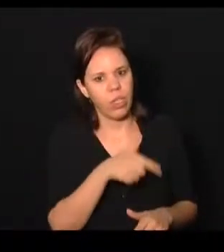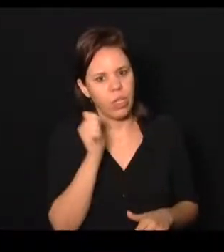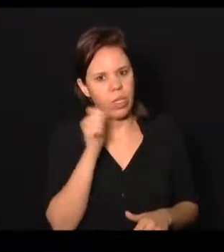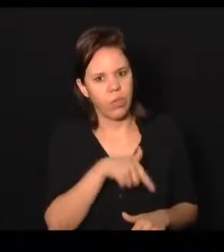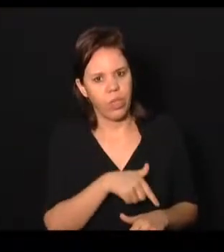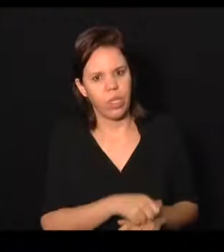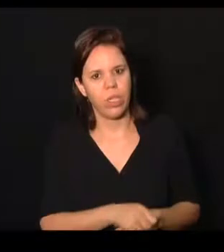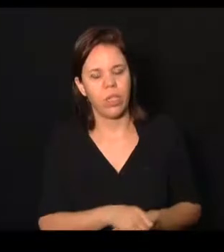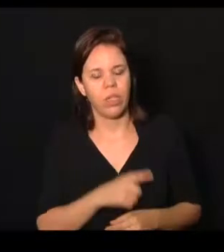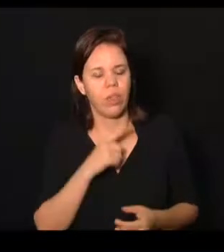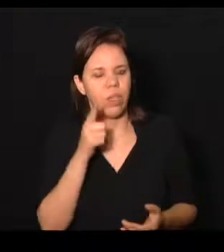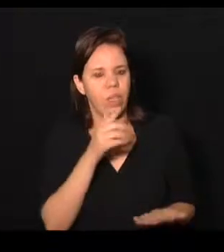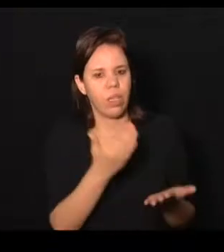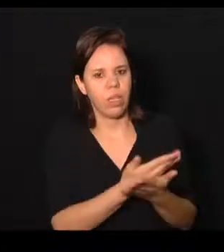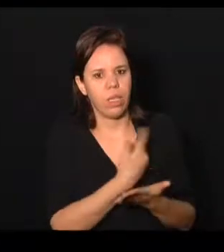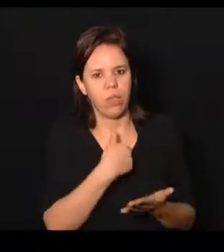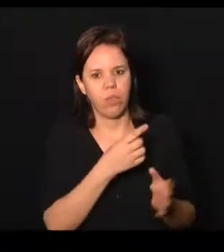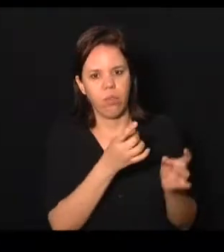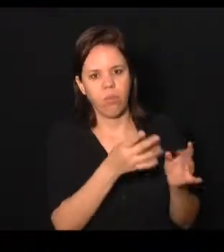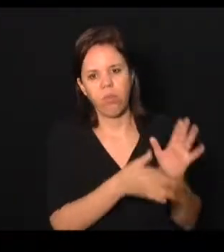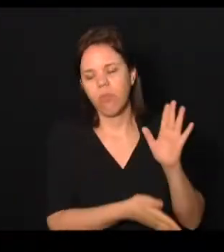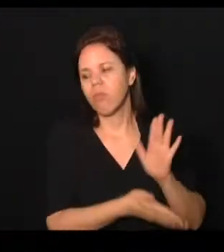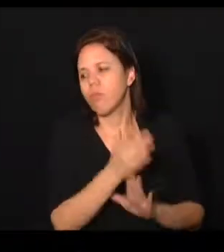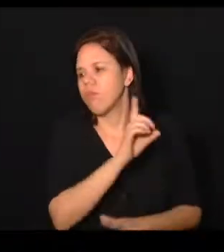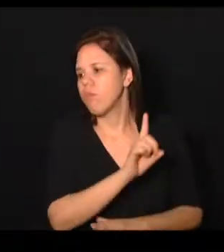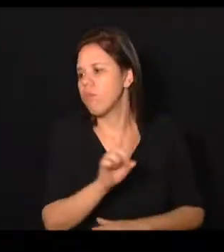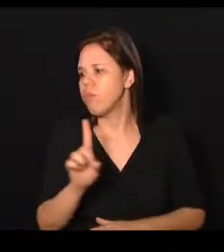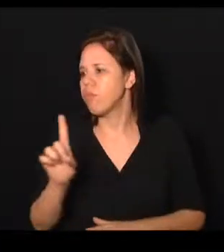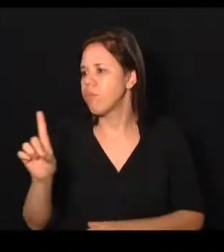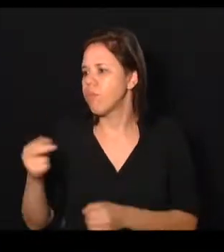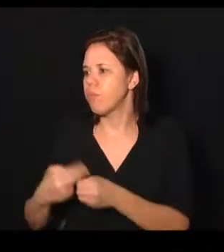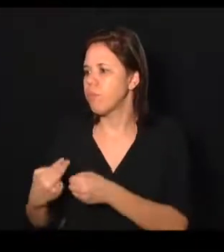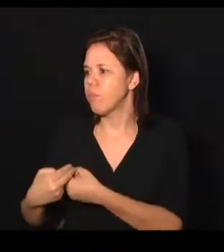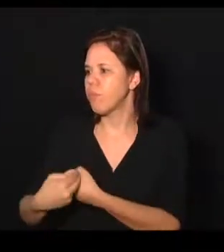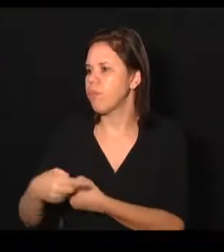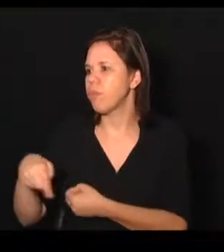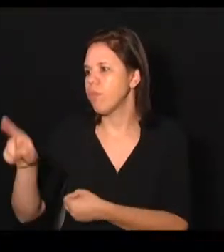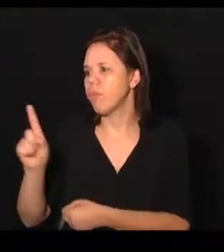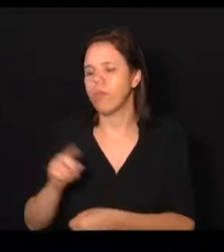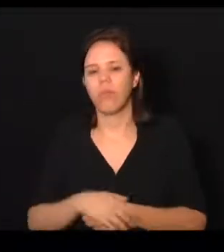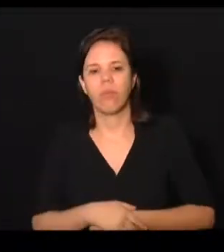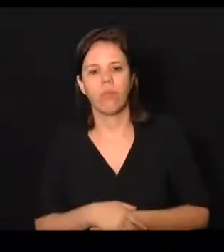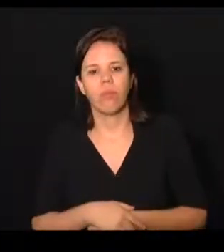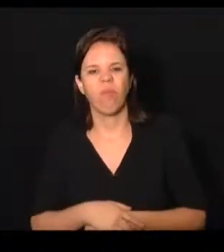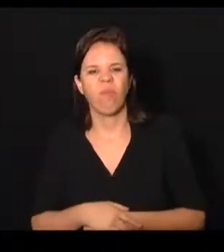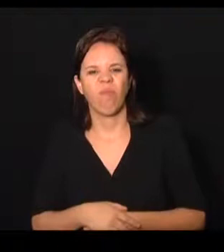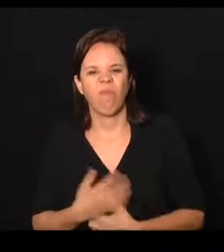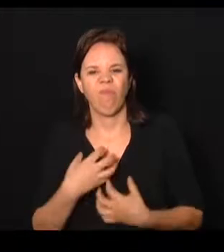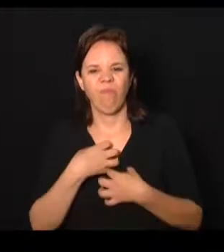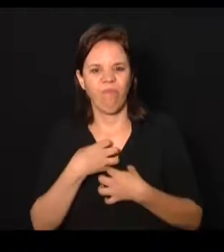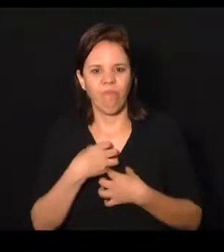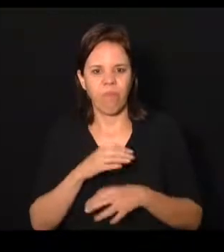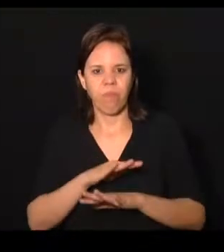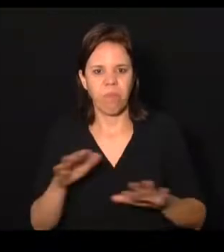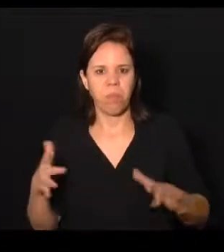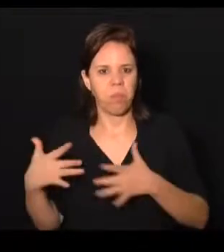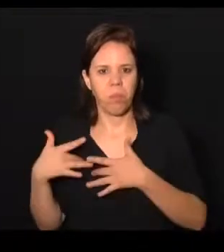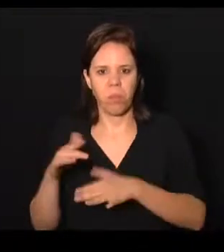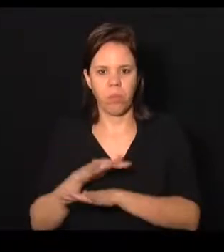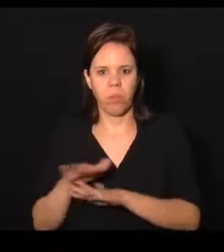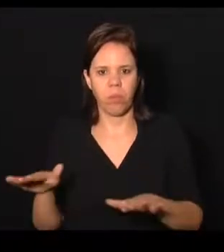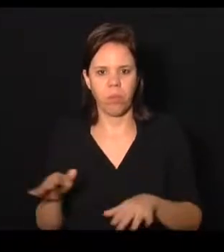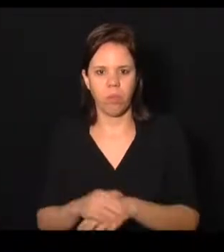que eu ganhei deles aqui. Eu saí da igreja e me dirigi até a Unicamp. Por isso que a minha decepção é não ser mais doador. Eu não sou mais